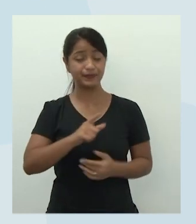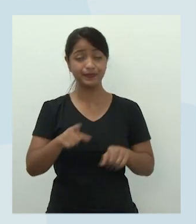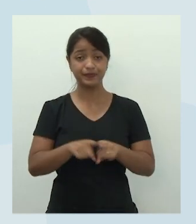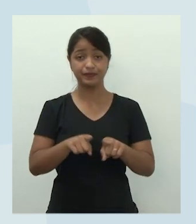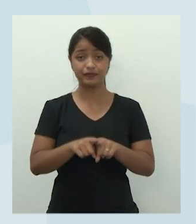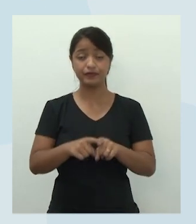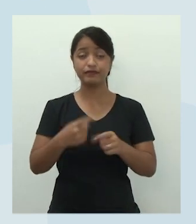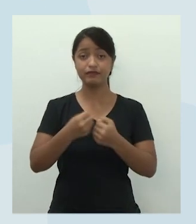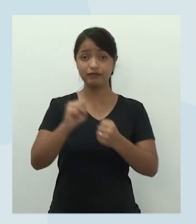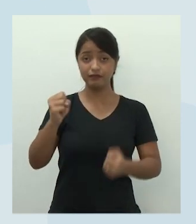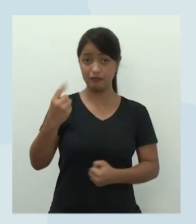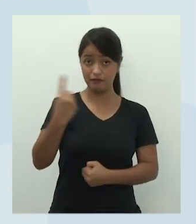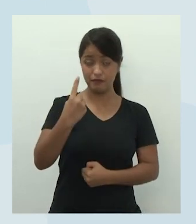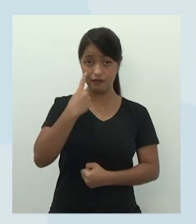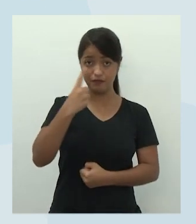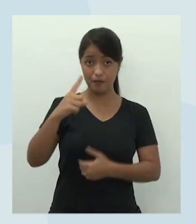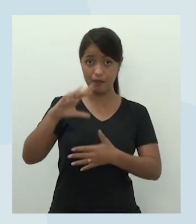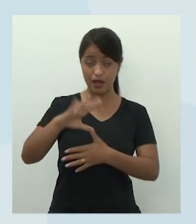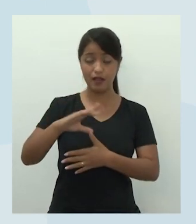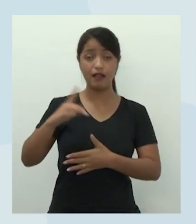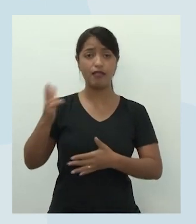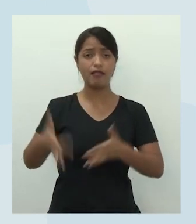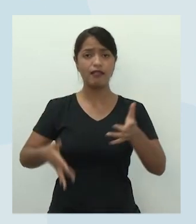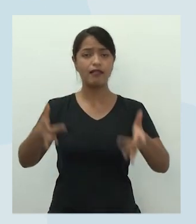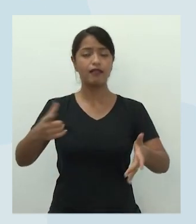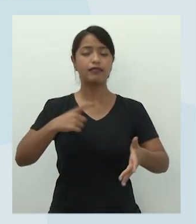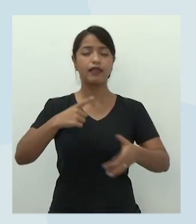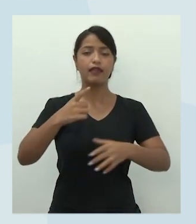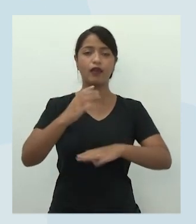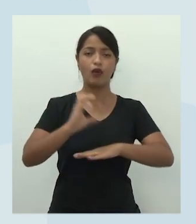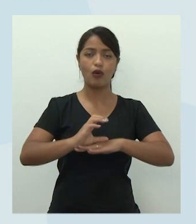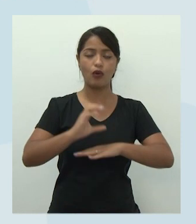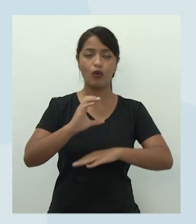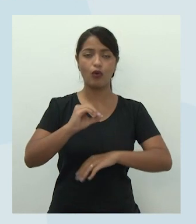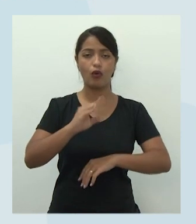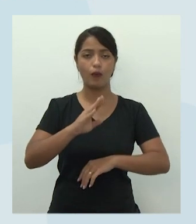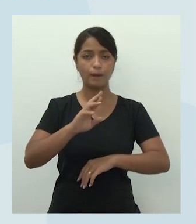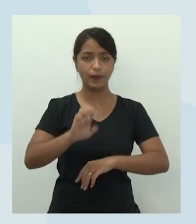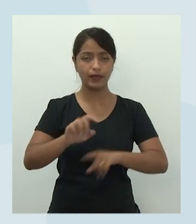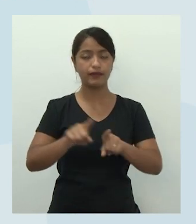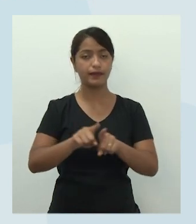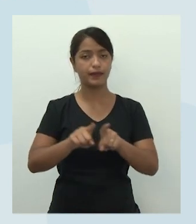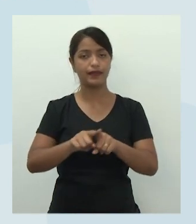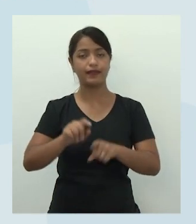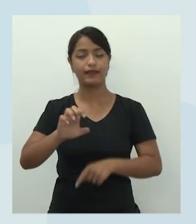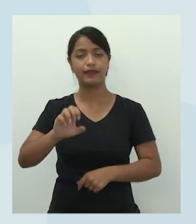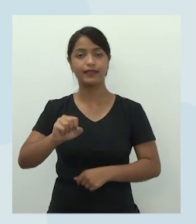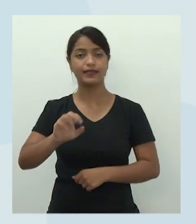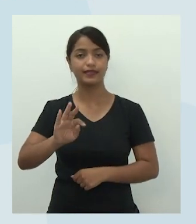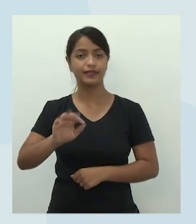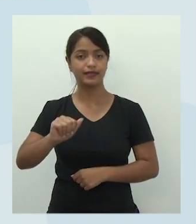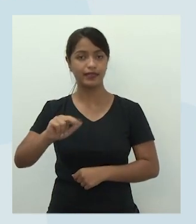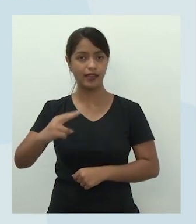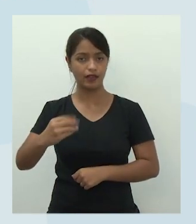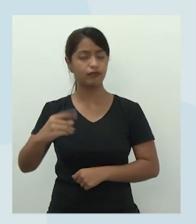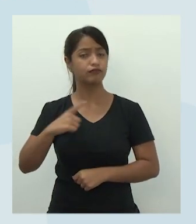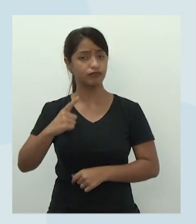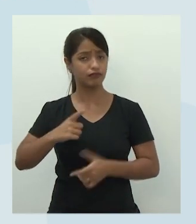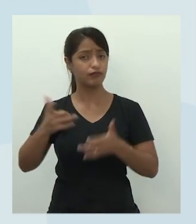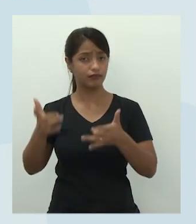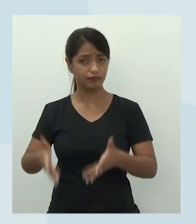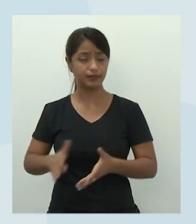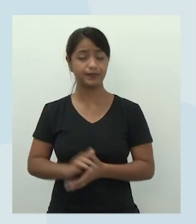nesta área existiam os minérios, existia o cobre e existia o estanho também. A outra parte que é muito importante